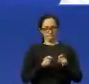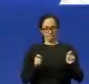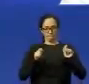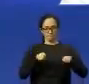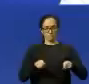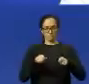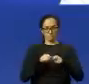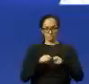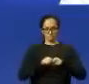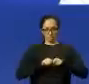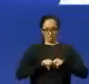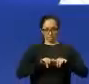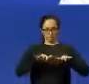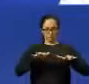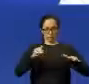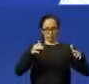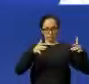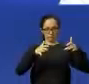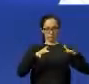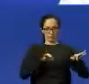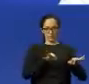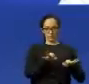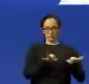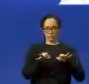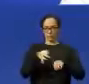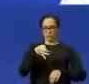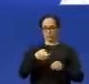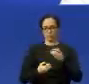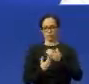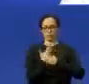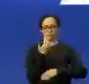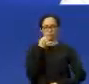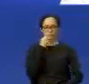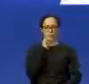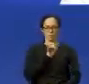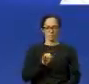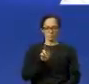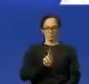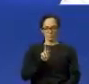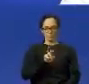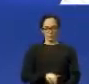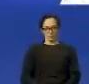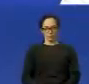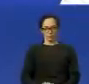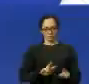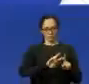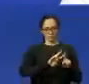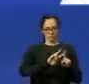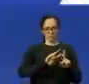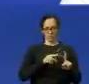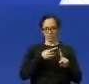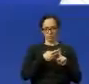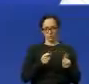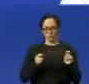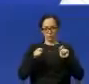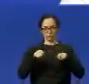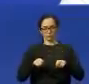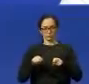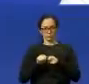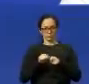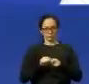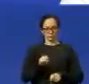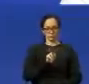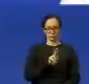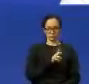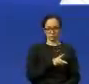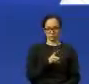a área de cobertura com os painéis para a geração de energia térmica. Para se obter o dobro da quantidade de energia economizada